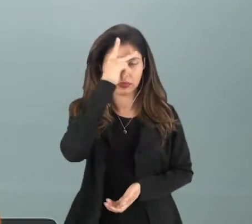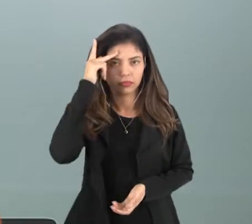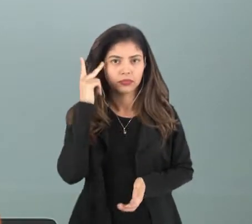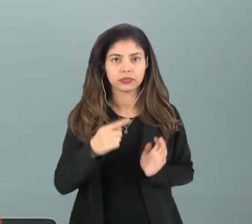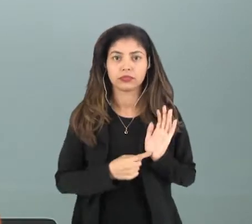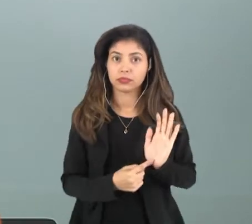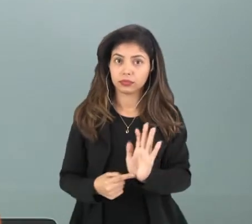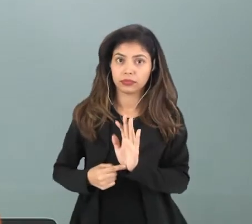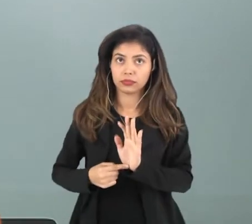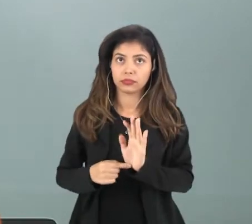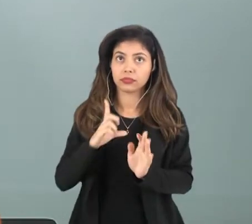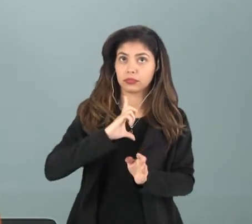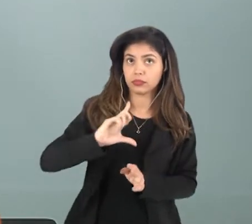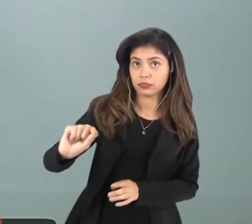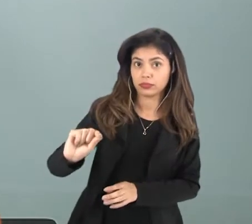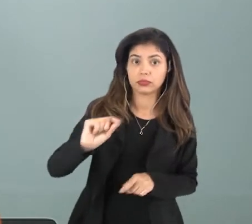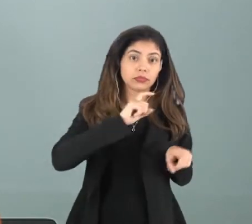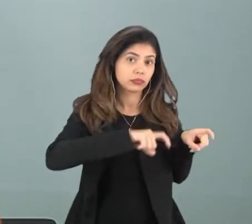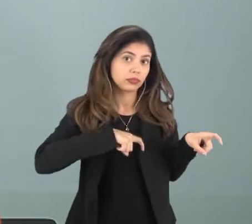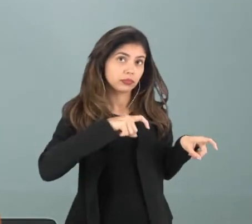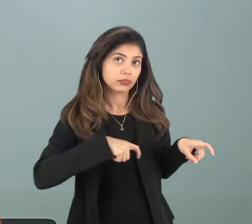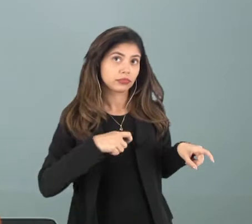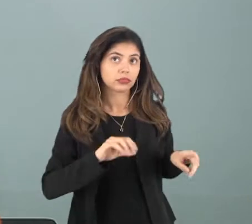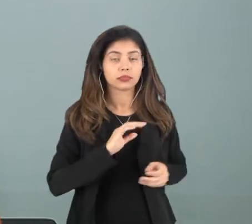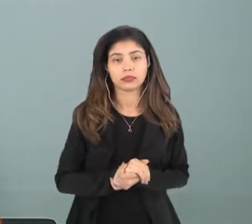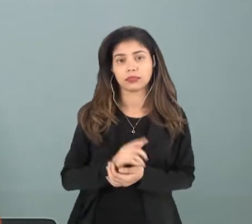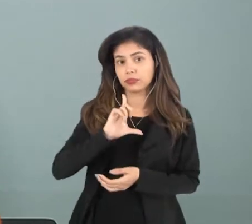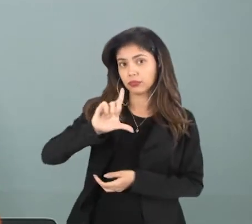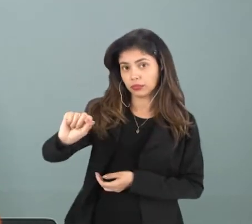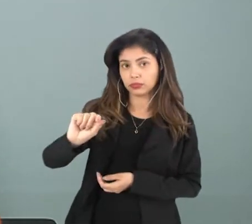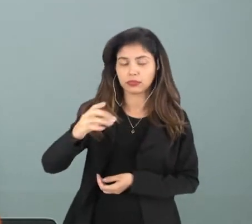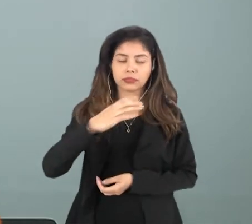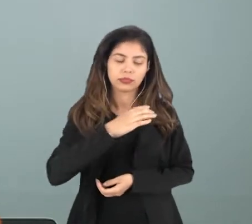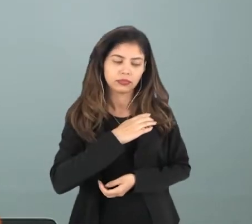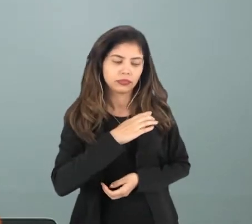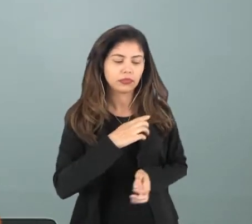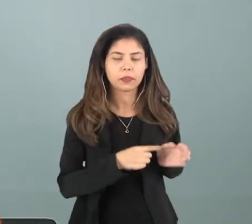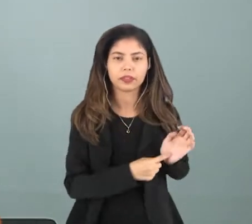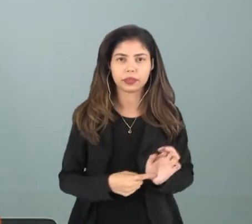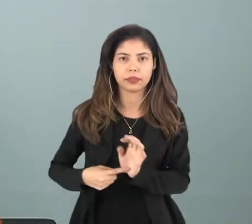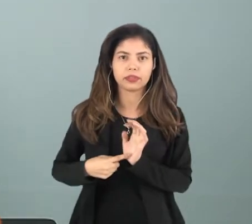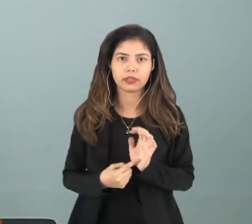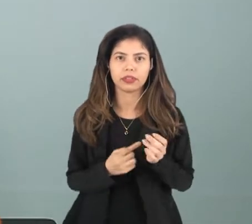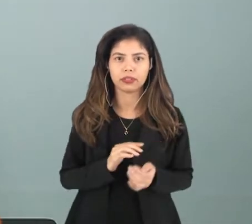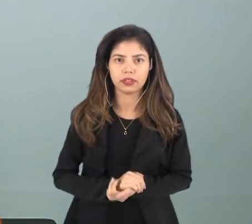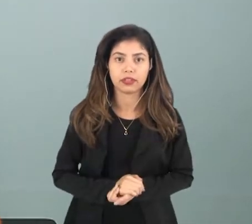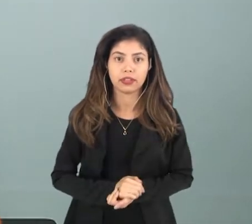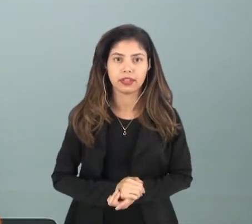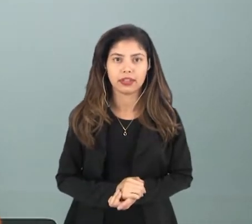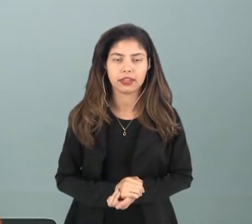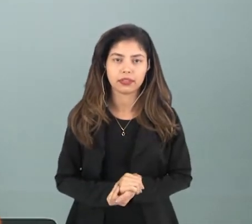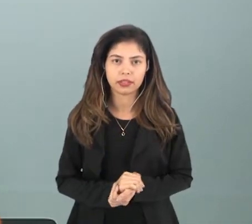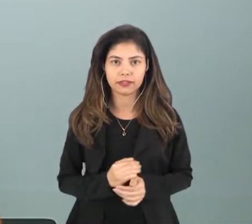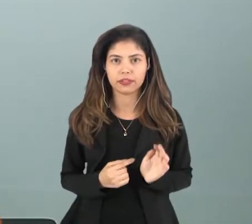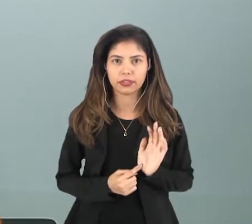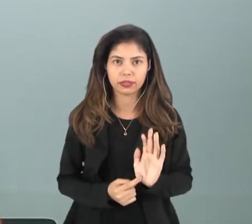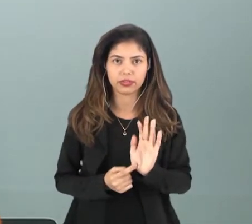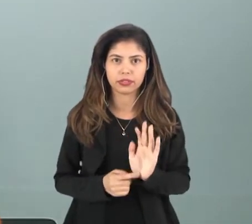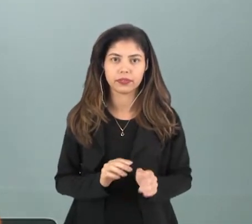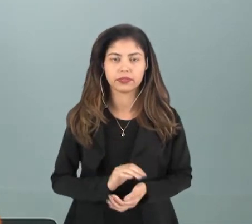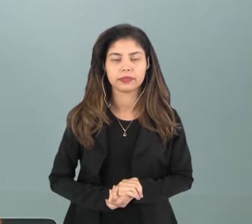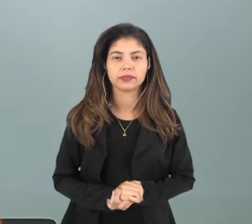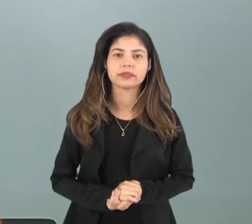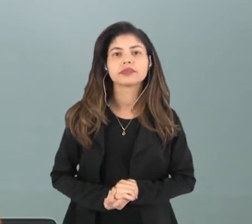zona rural para a zona urbana, né? Por que será, né, que